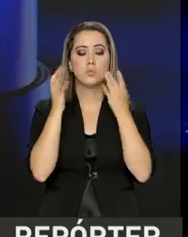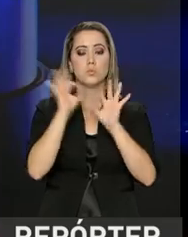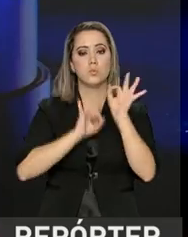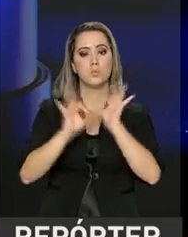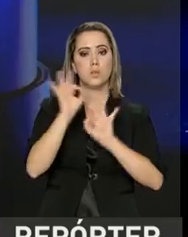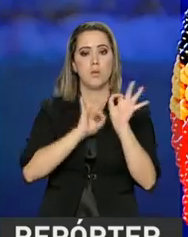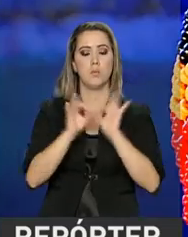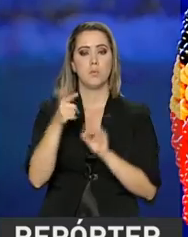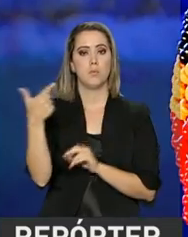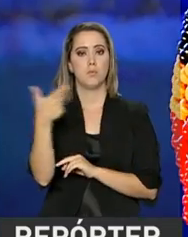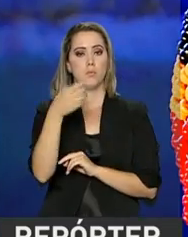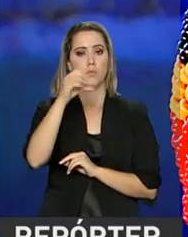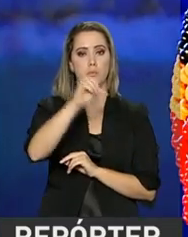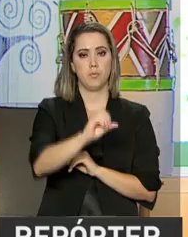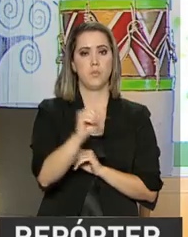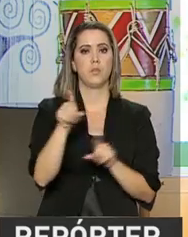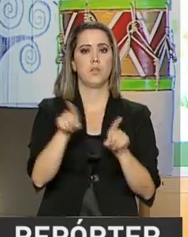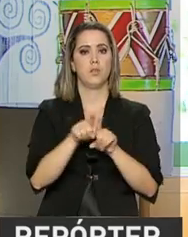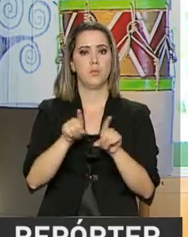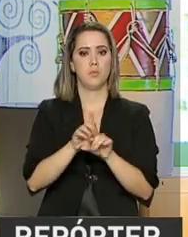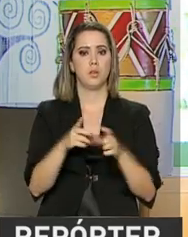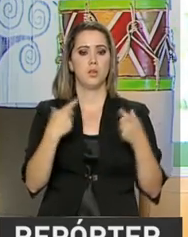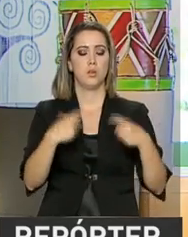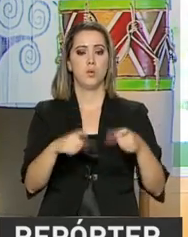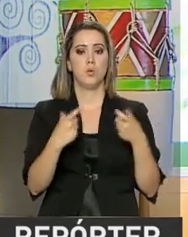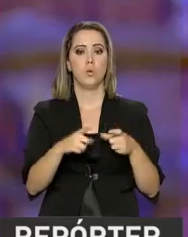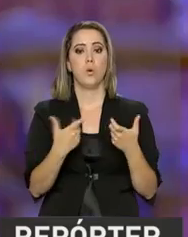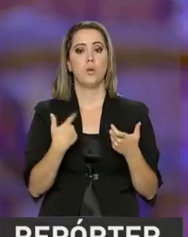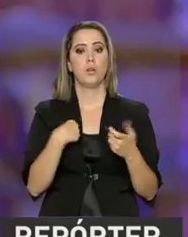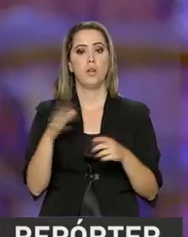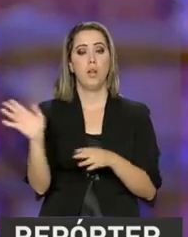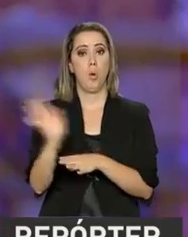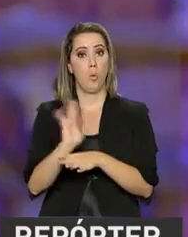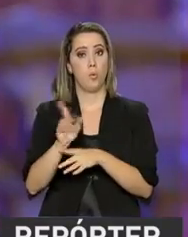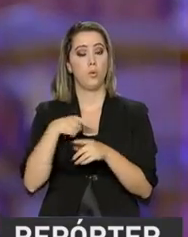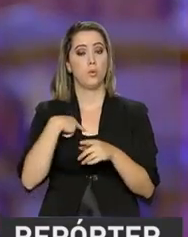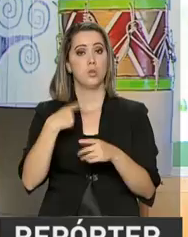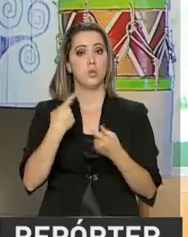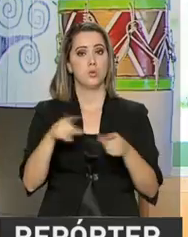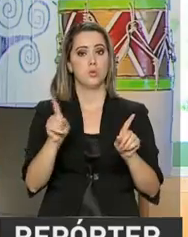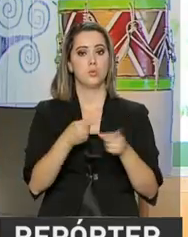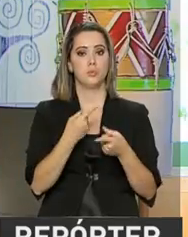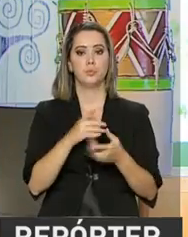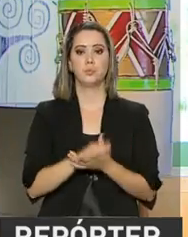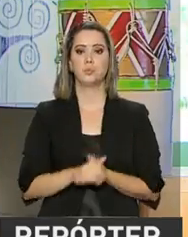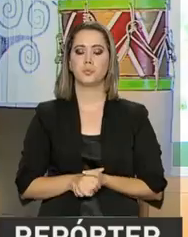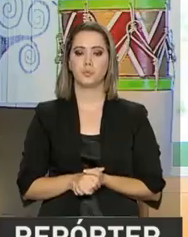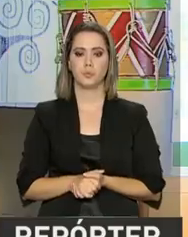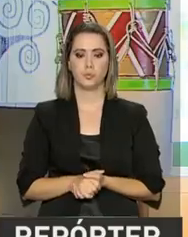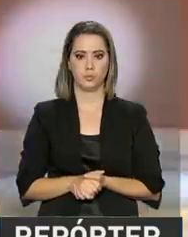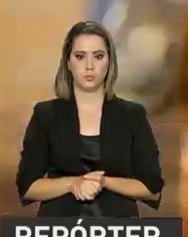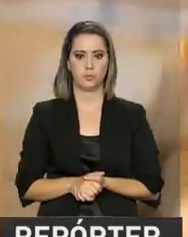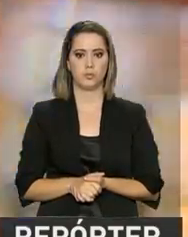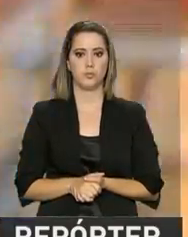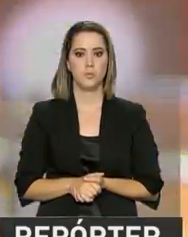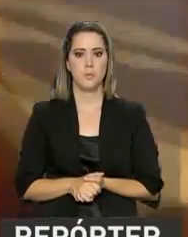em 2009, também tem um estúdio de música e é referência na cena cultural da cidade.